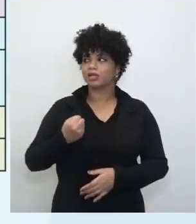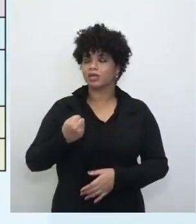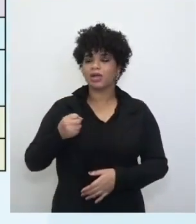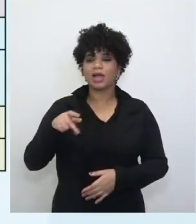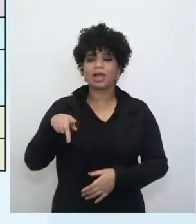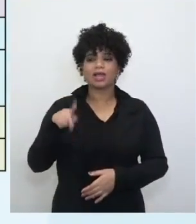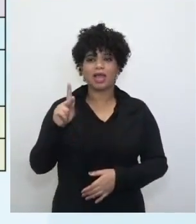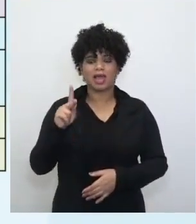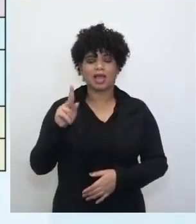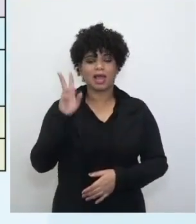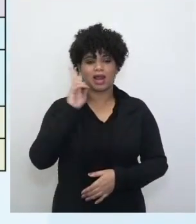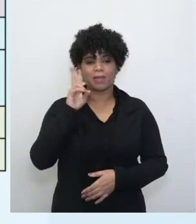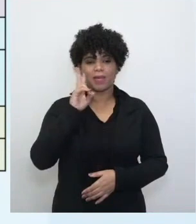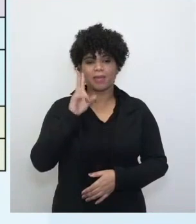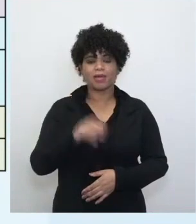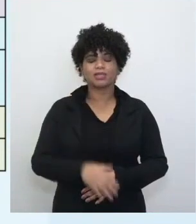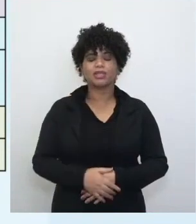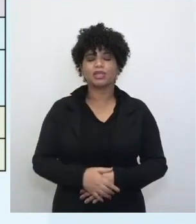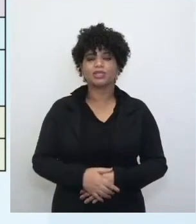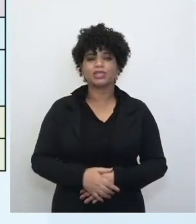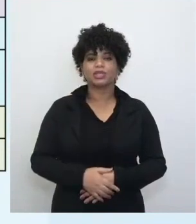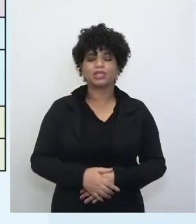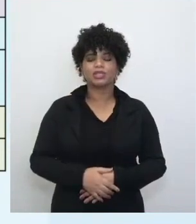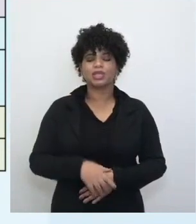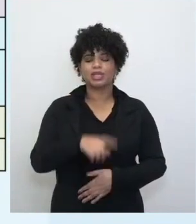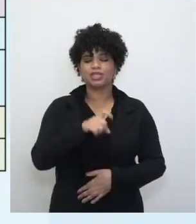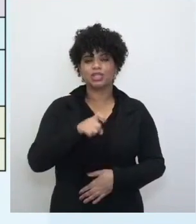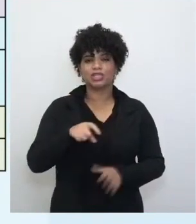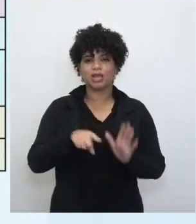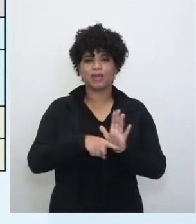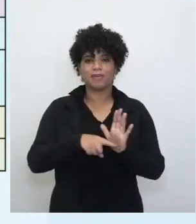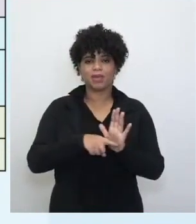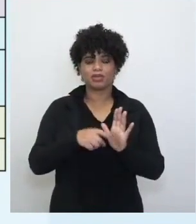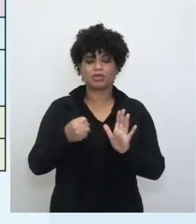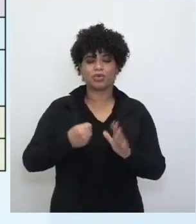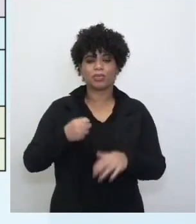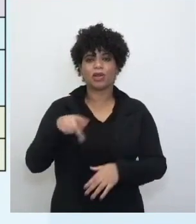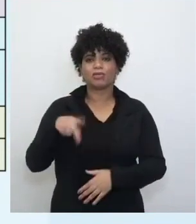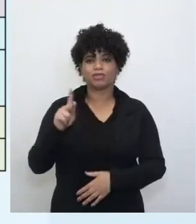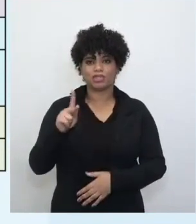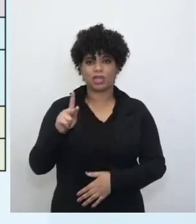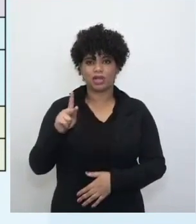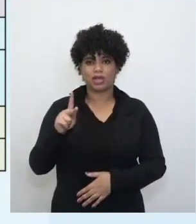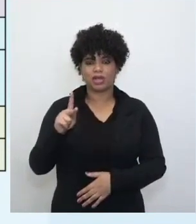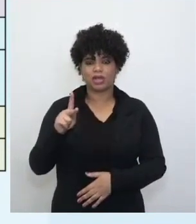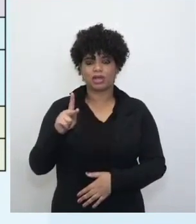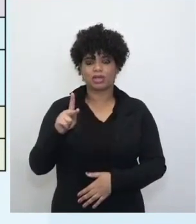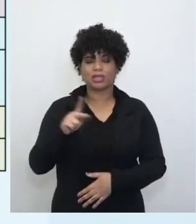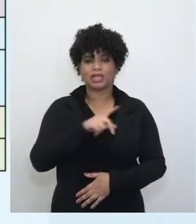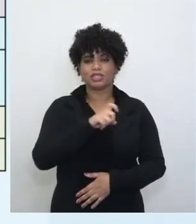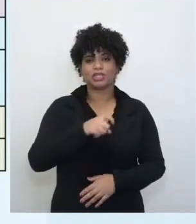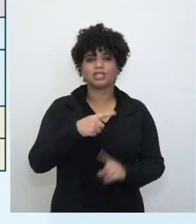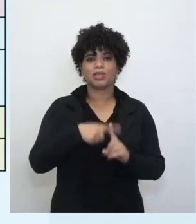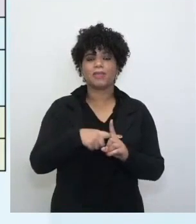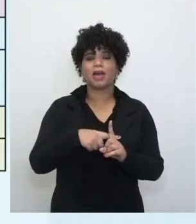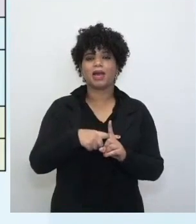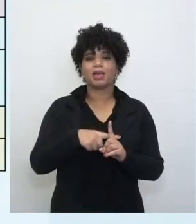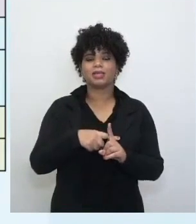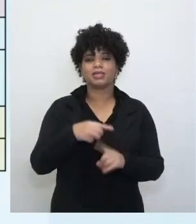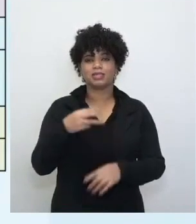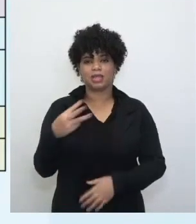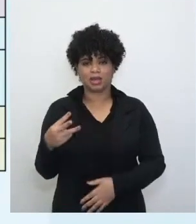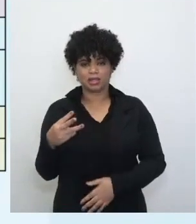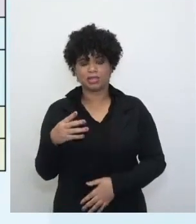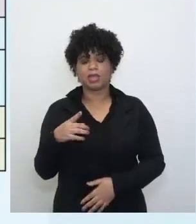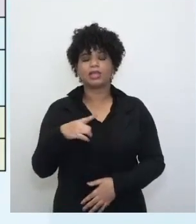que o k vem do x menos o valor do k? Só que agora está x mais 3. Ah, se era x menos o